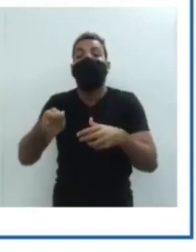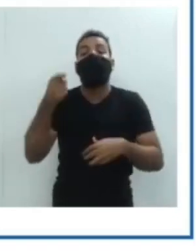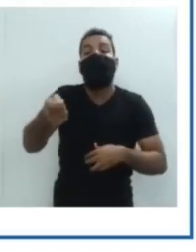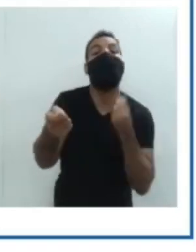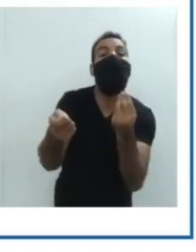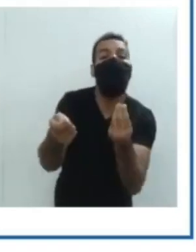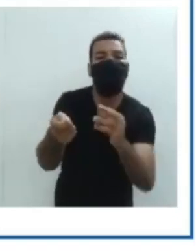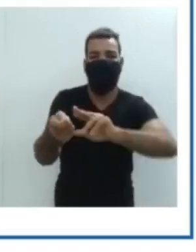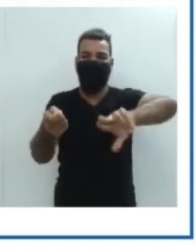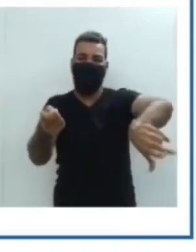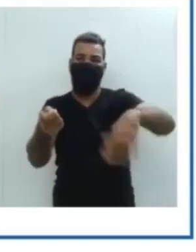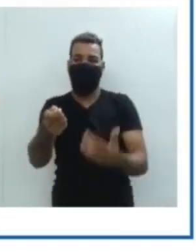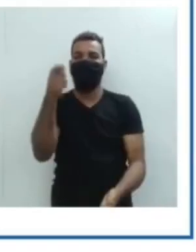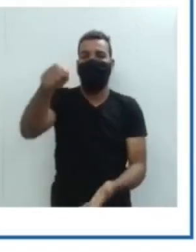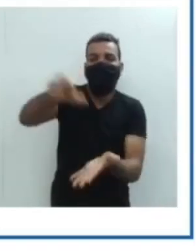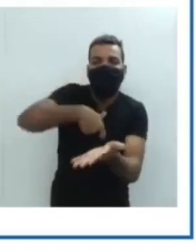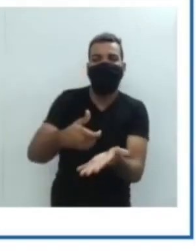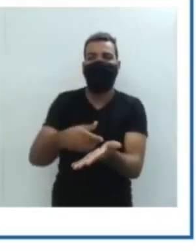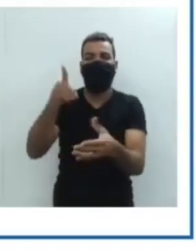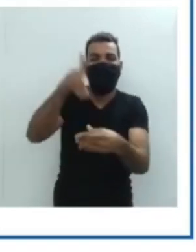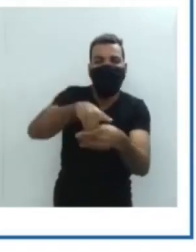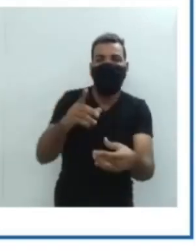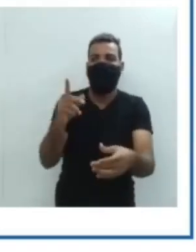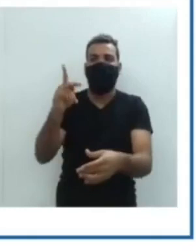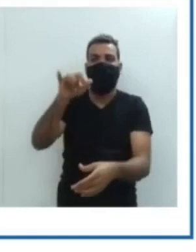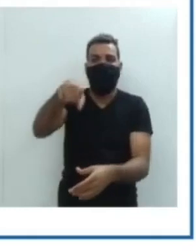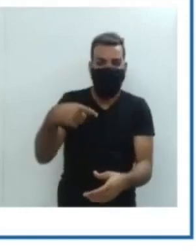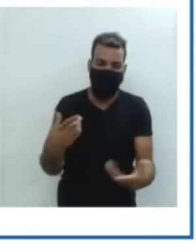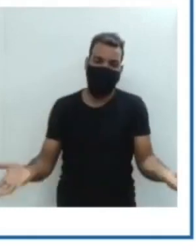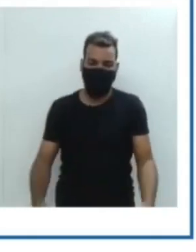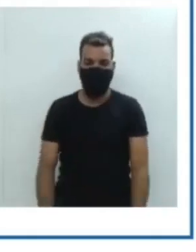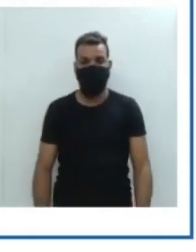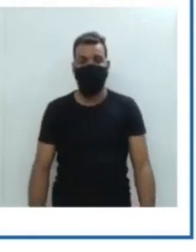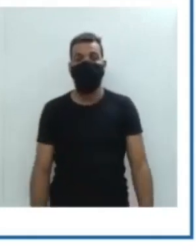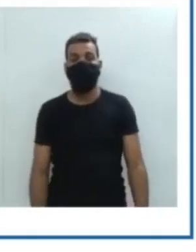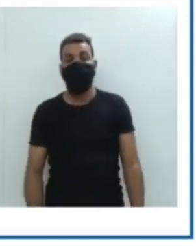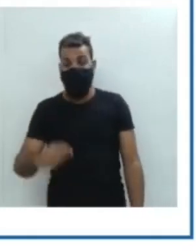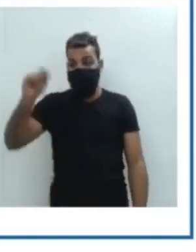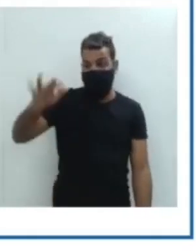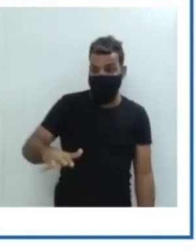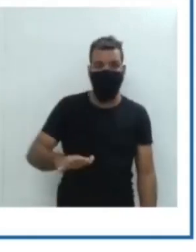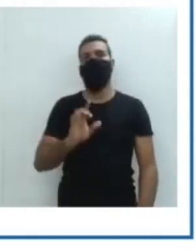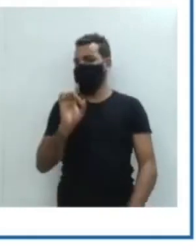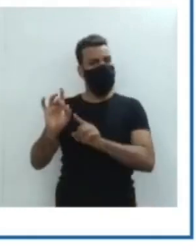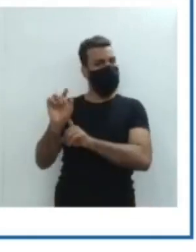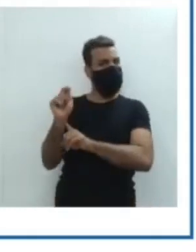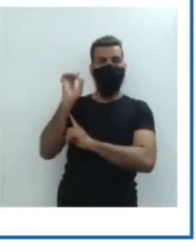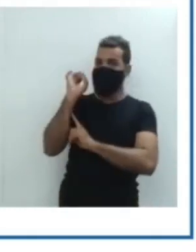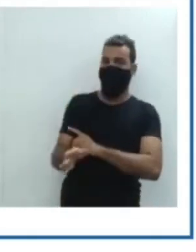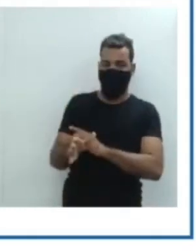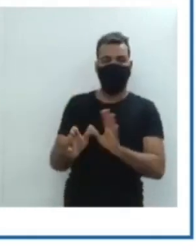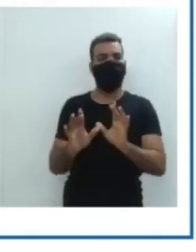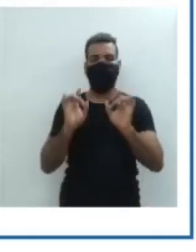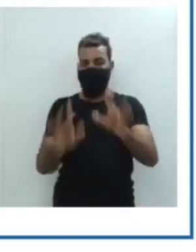já prato promocional a implementação vai ser exclusivamente através de dinheiro já que o prato é promocional para que a gente conseguir